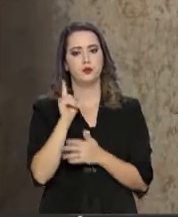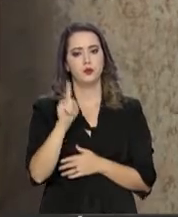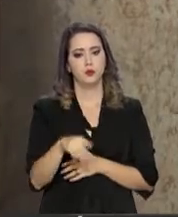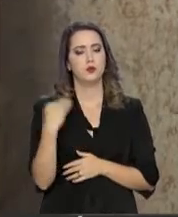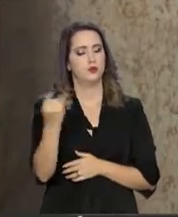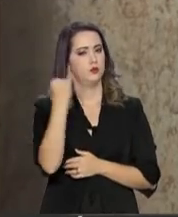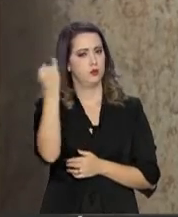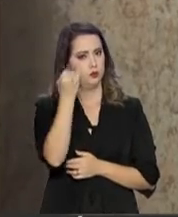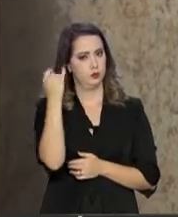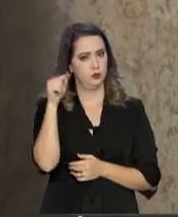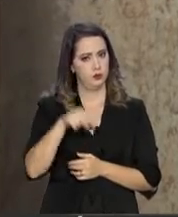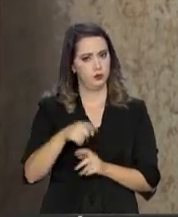muito importante aqui nessa região